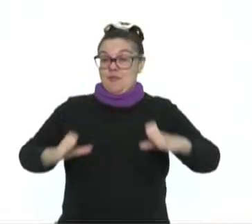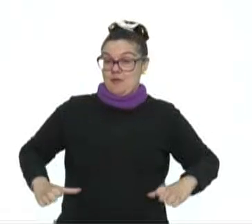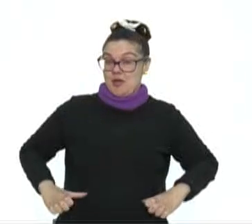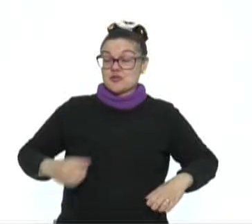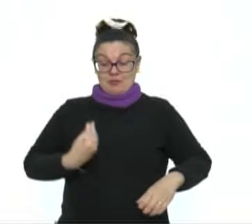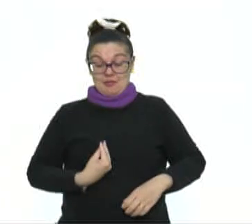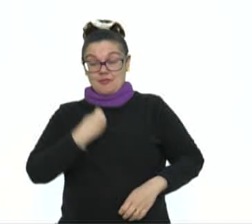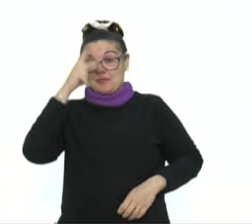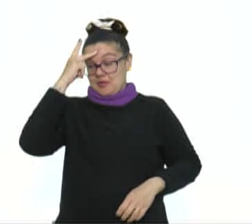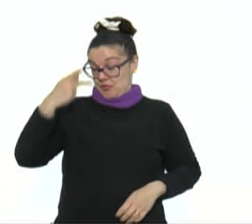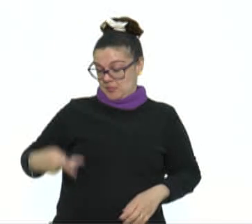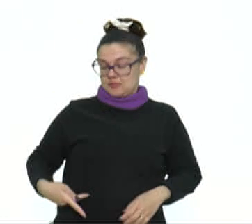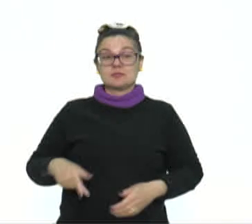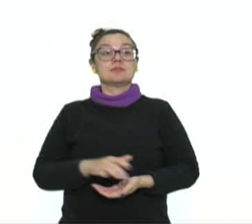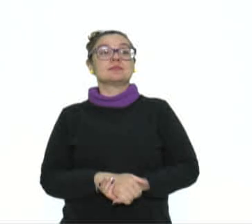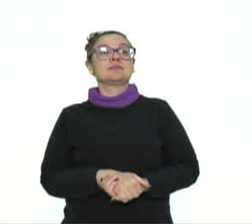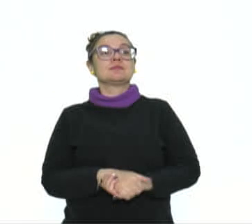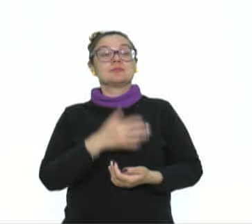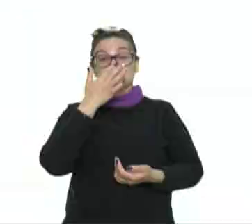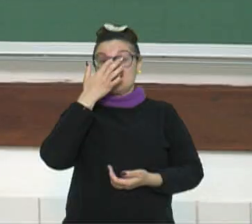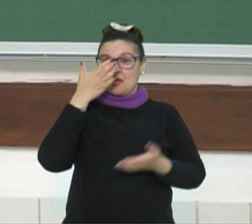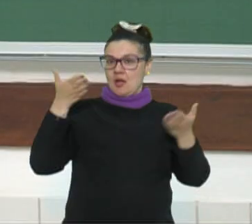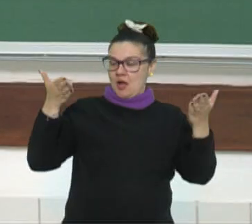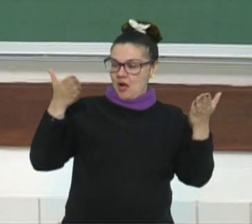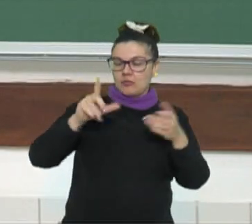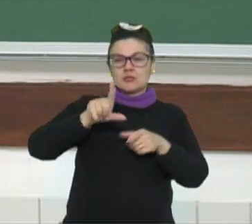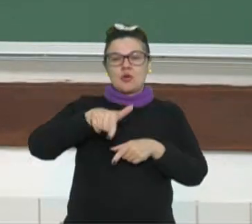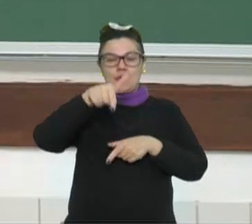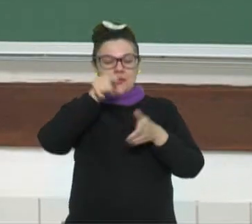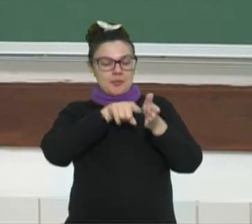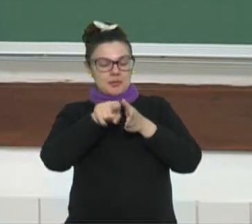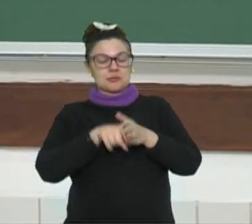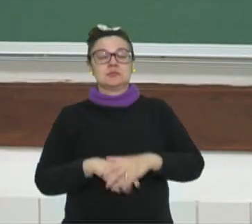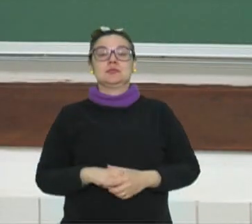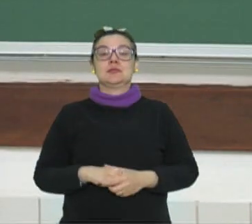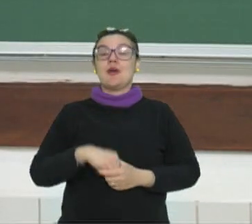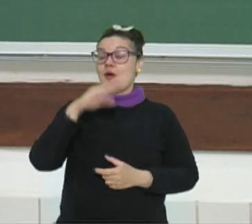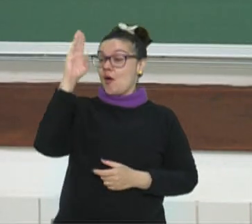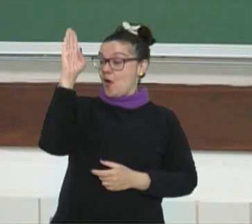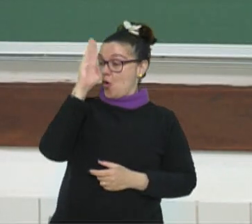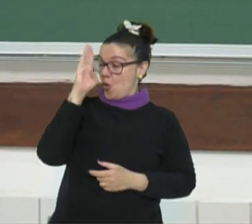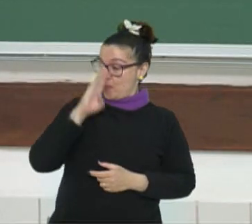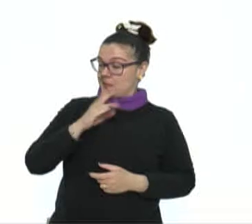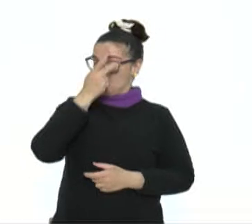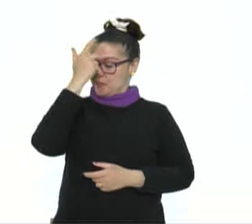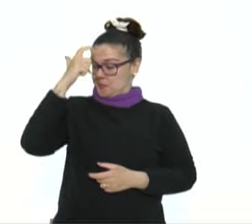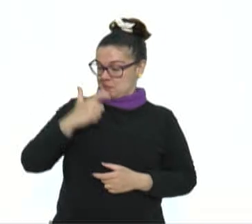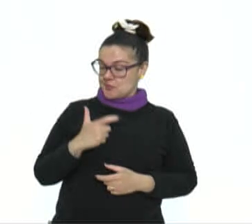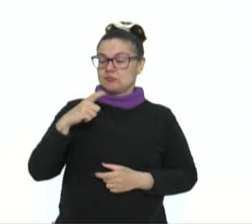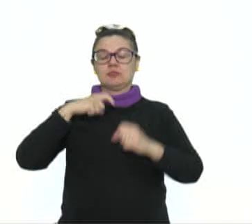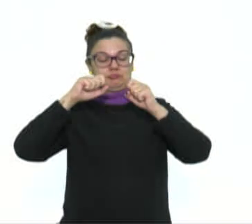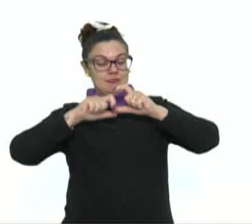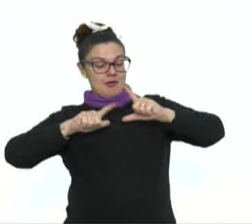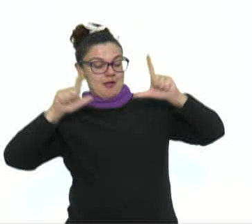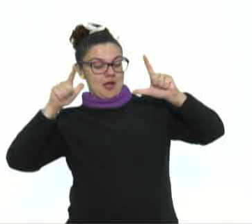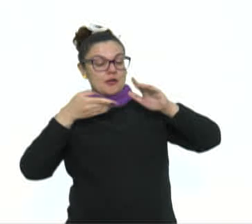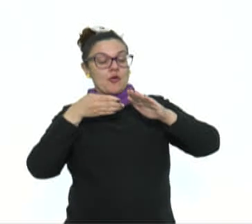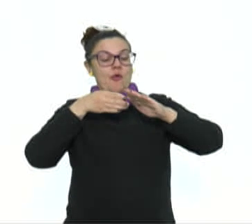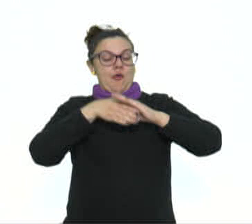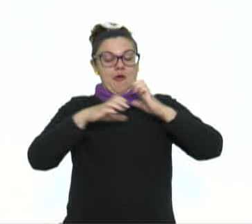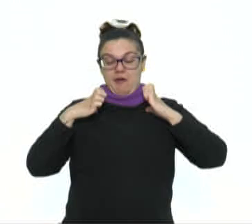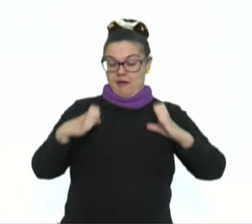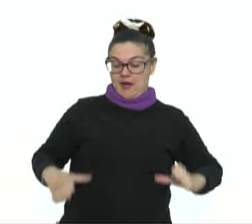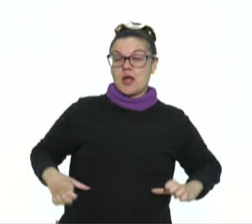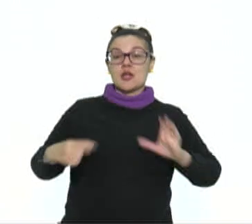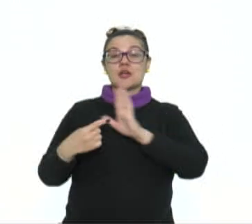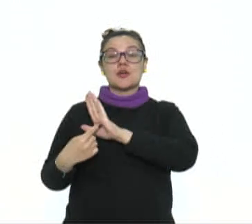a vida humana. Vamos diretamente aqui para a próxima questão. O brasileiro tem noção clara dos comportamentos éticos e morais adequados, mas